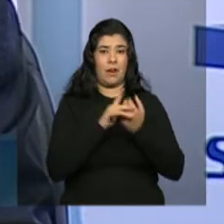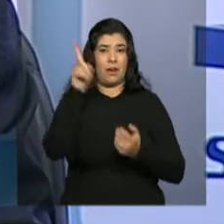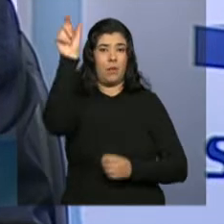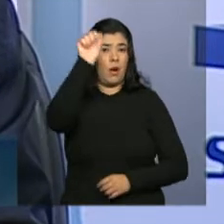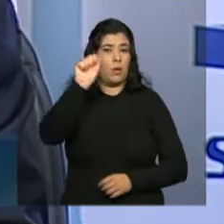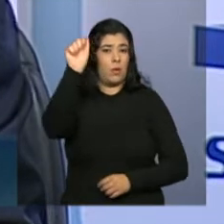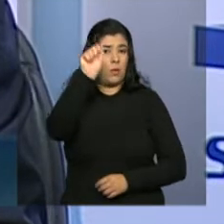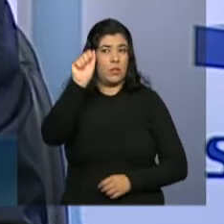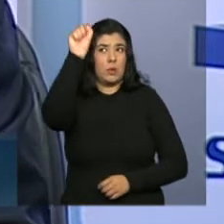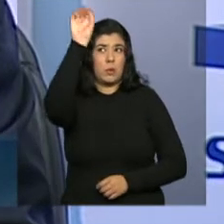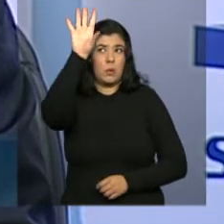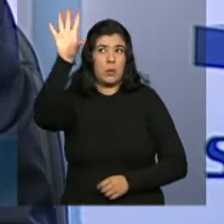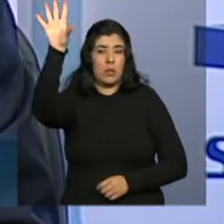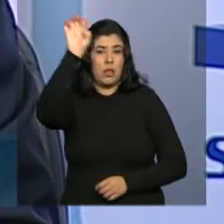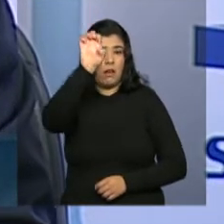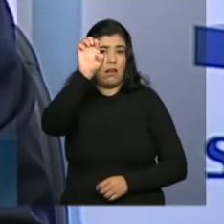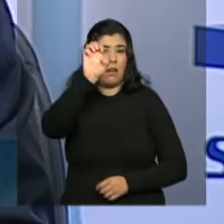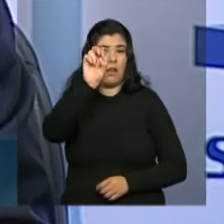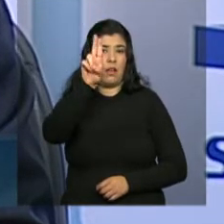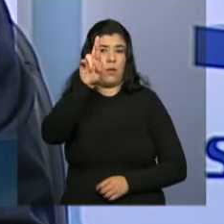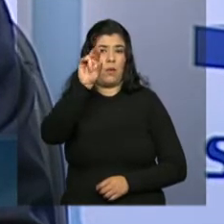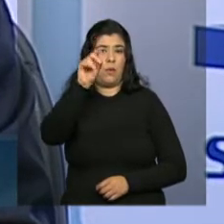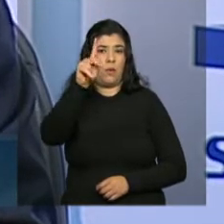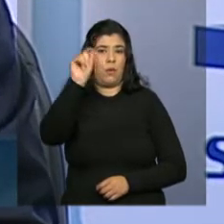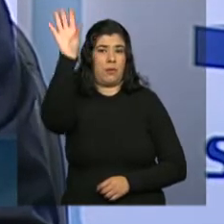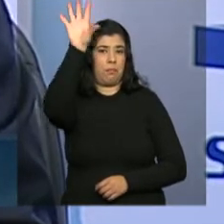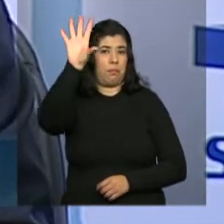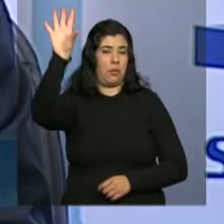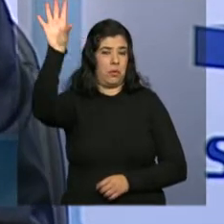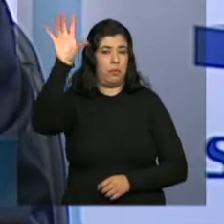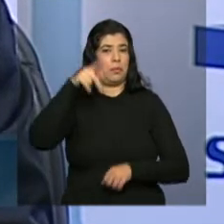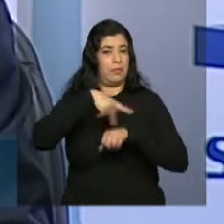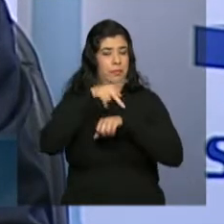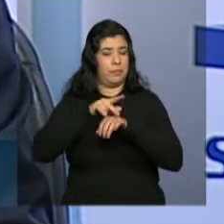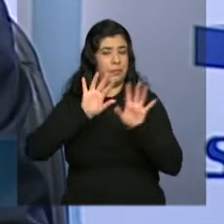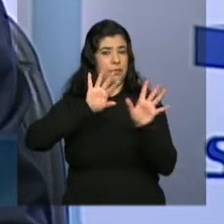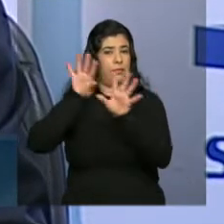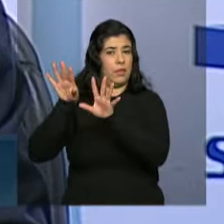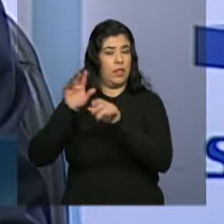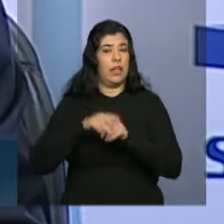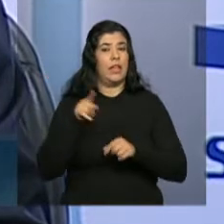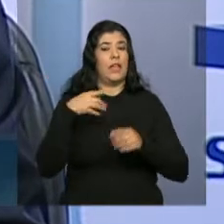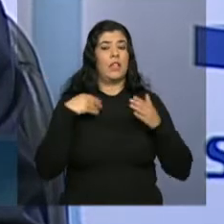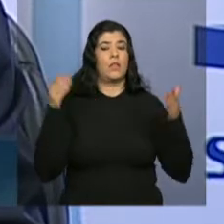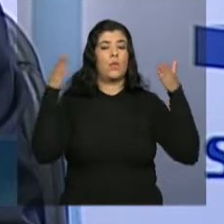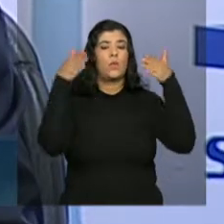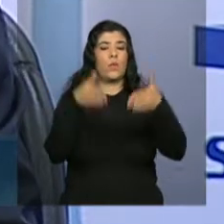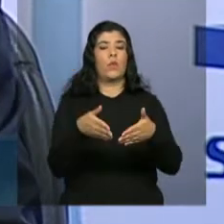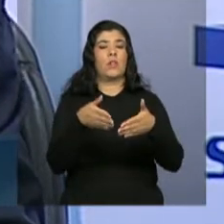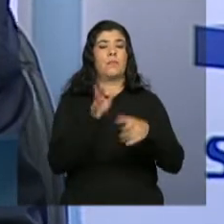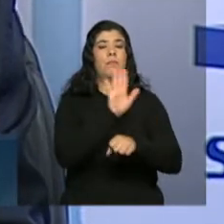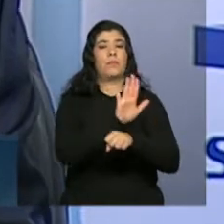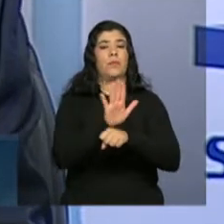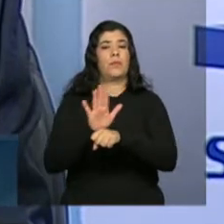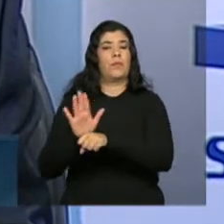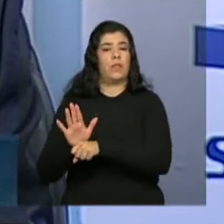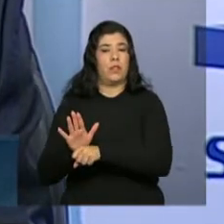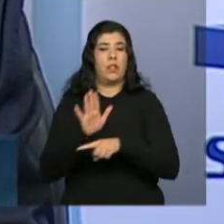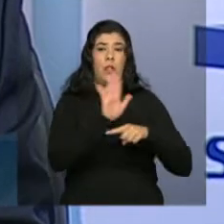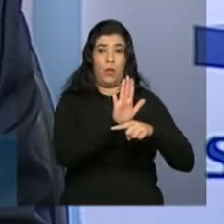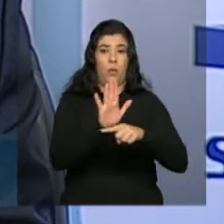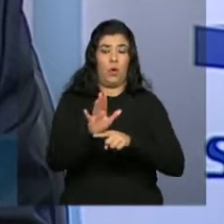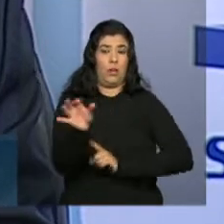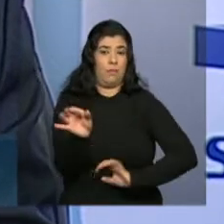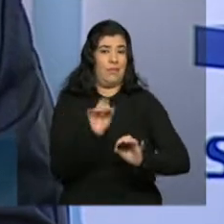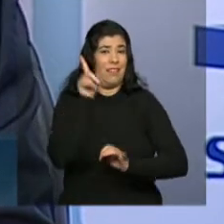do mercado farmacêutico essa Associação ela é o centro colaborador da Organização Mundial de Saúde e ela